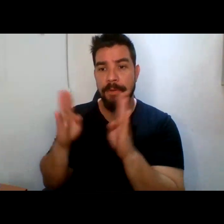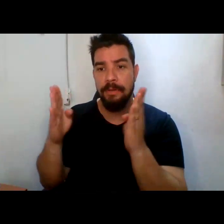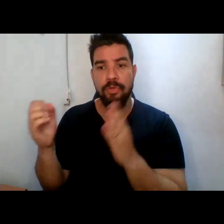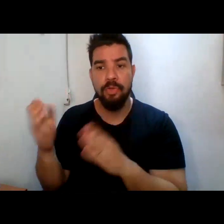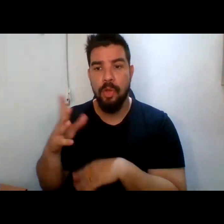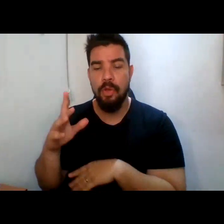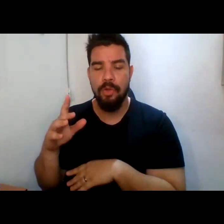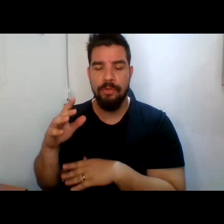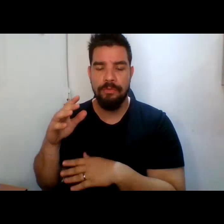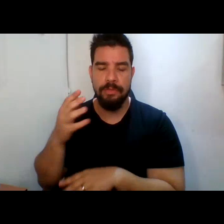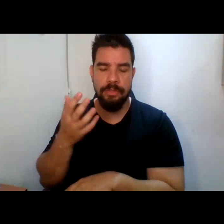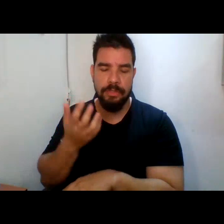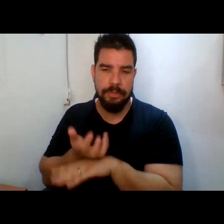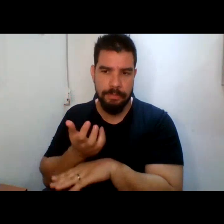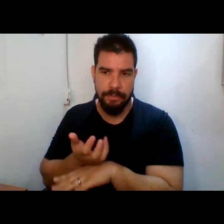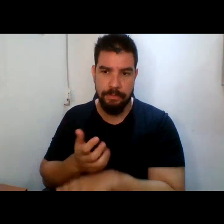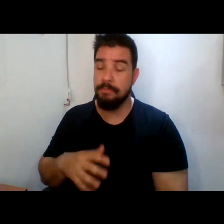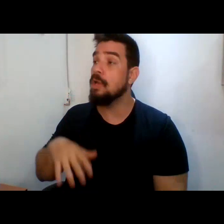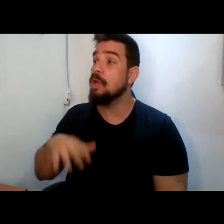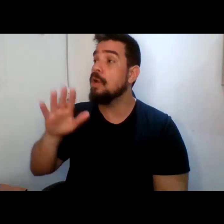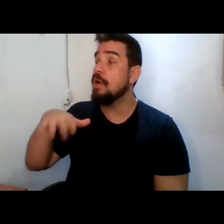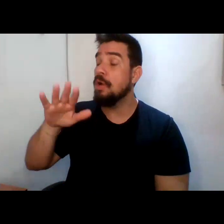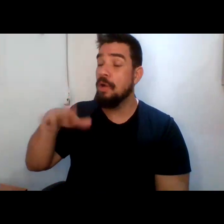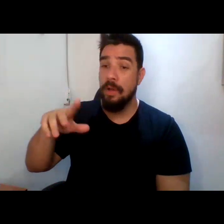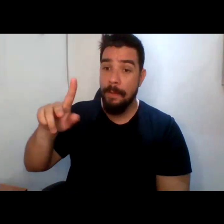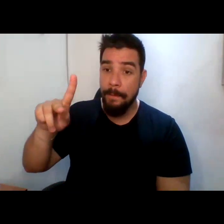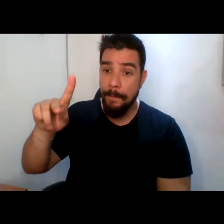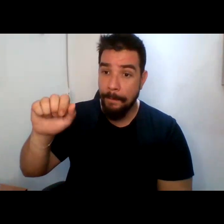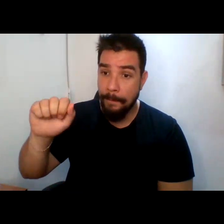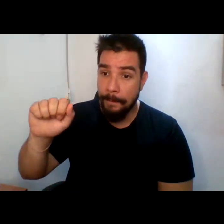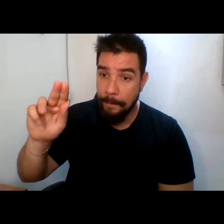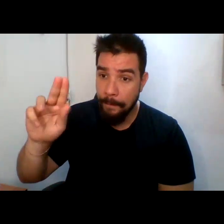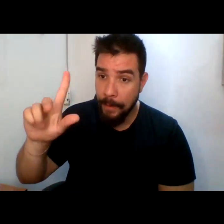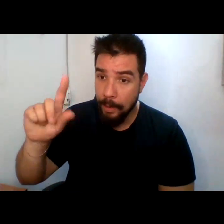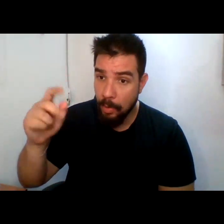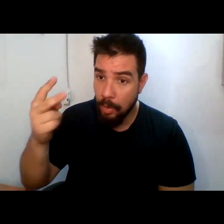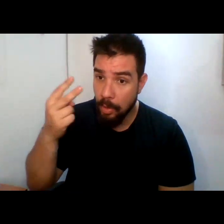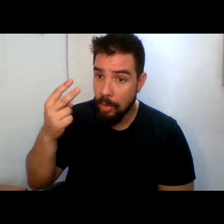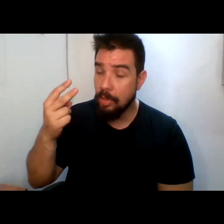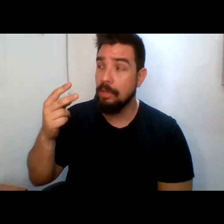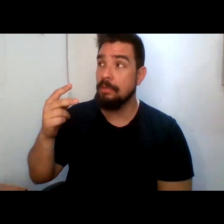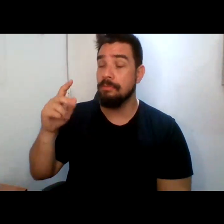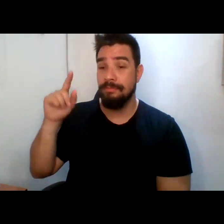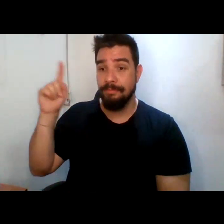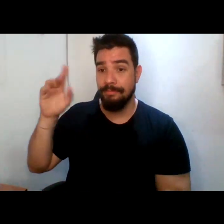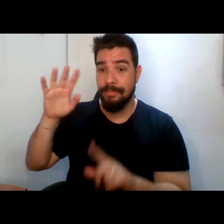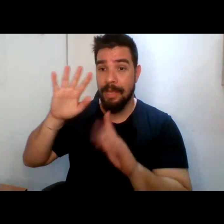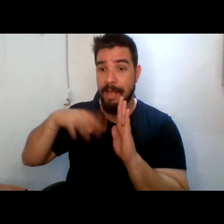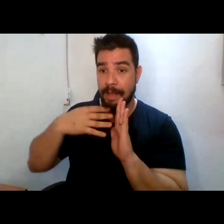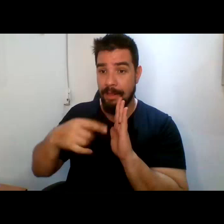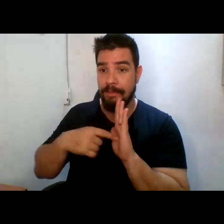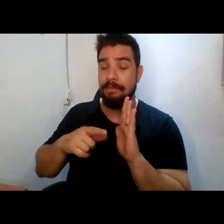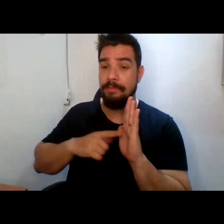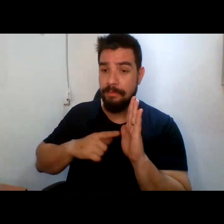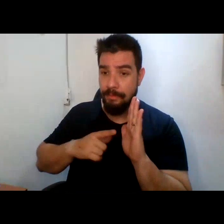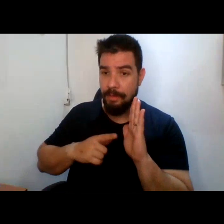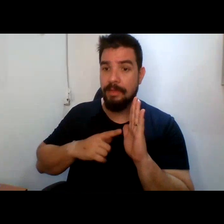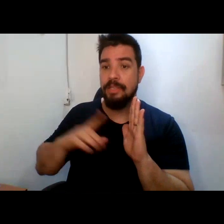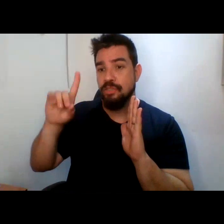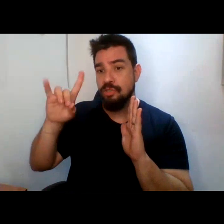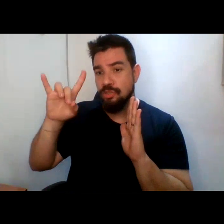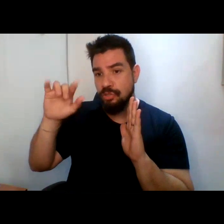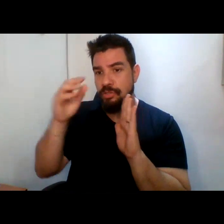Lá no calendário, o Paulo, tem o período, tem as datas das etapas. O calendário